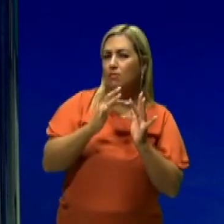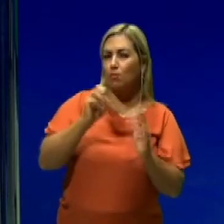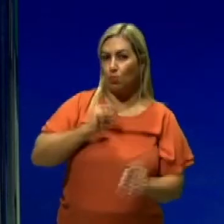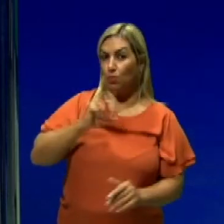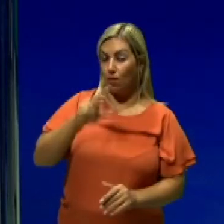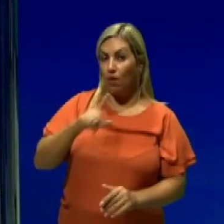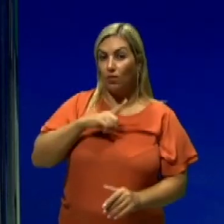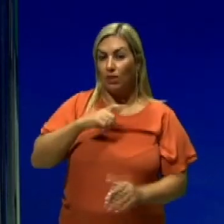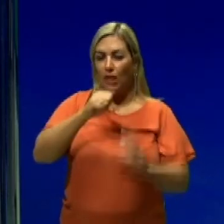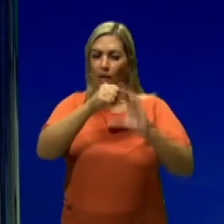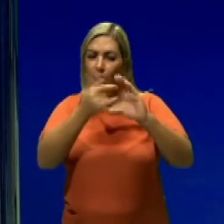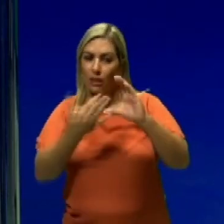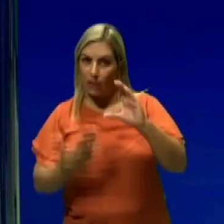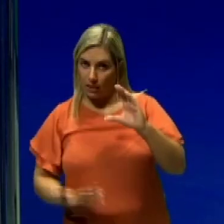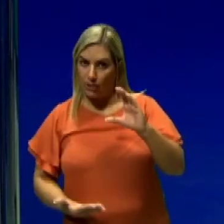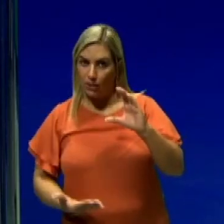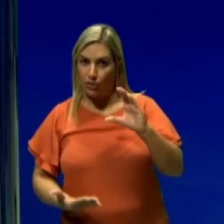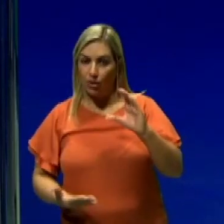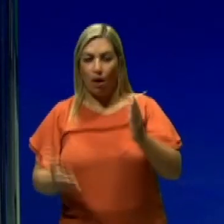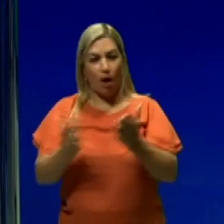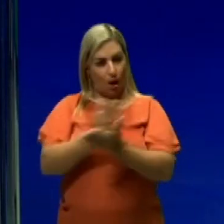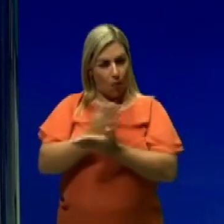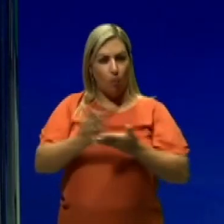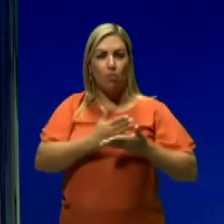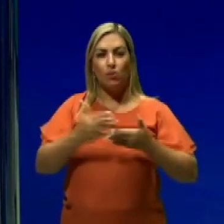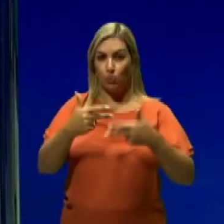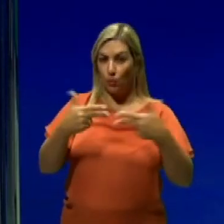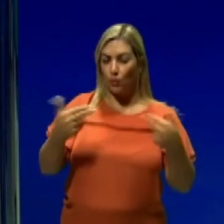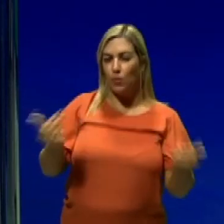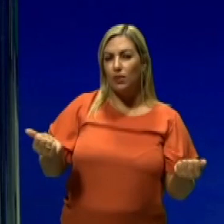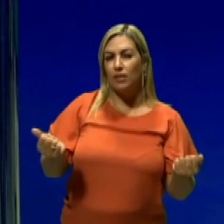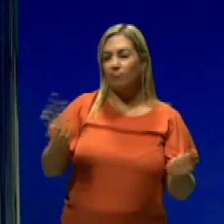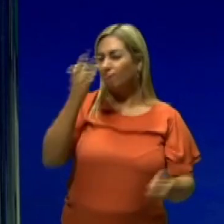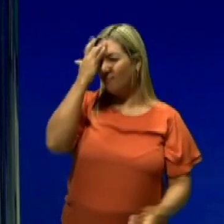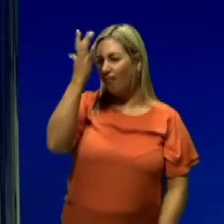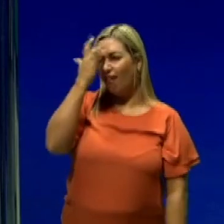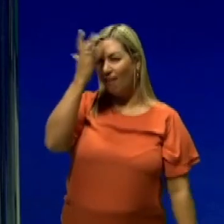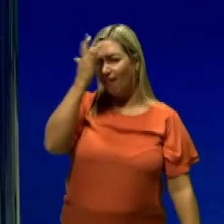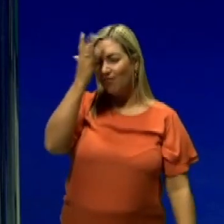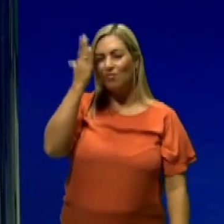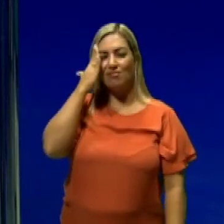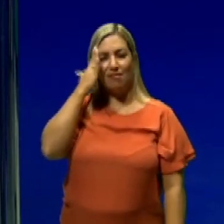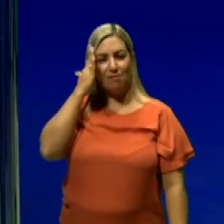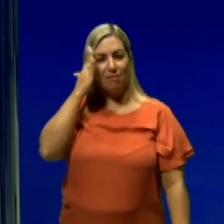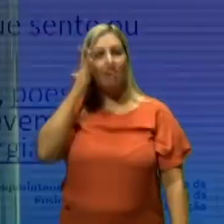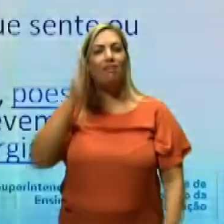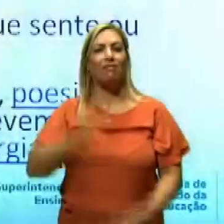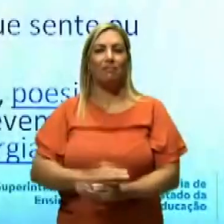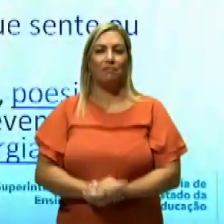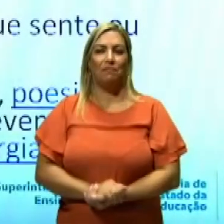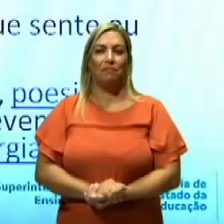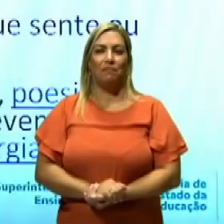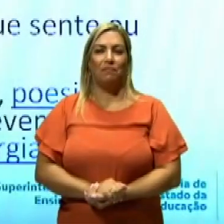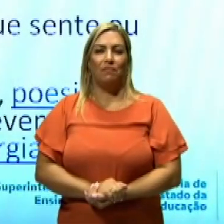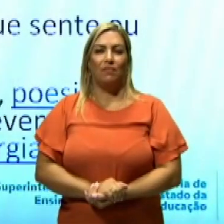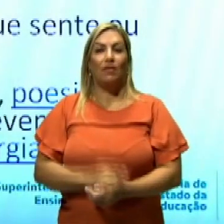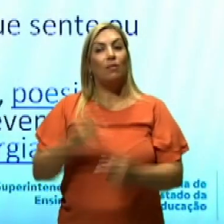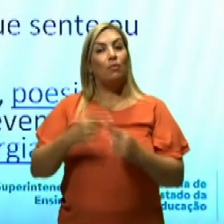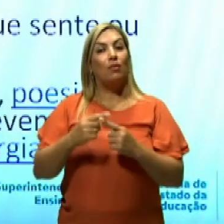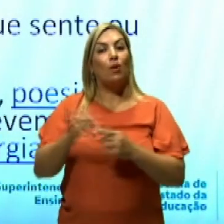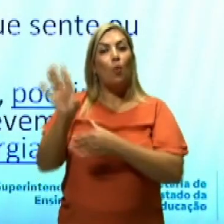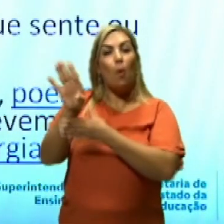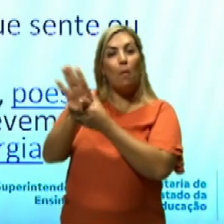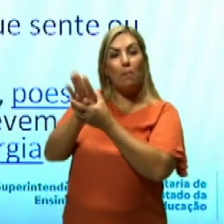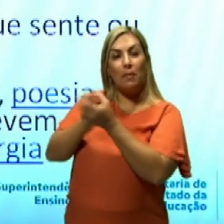ele tem como característica algumas coisas que são bem fáceis de nós identificarmos primeiro por que